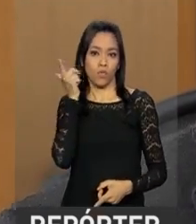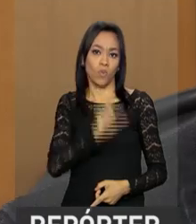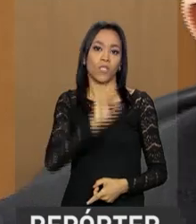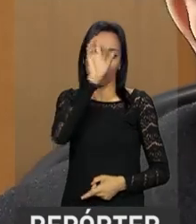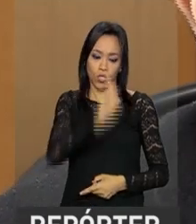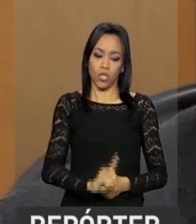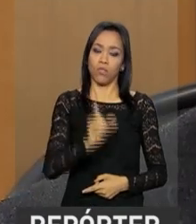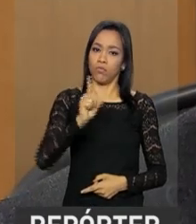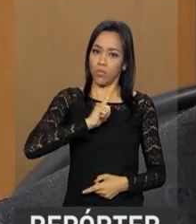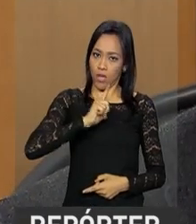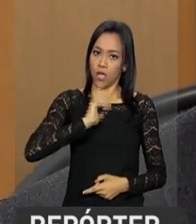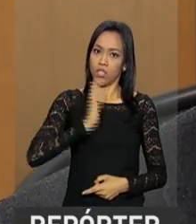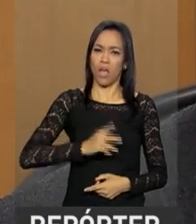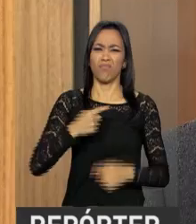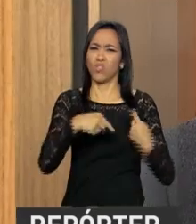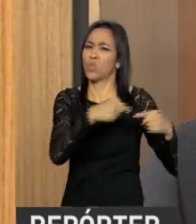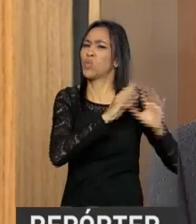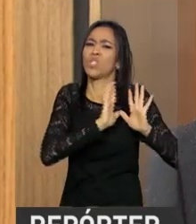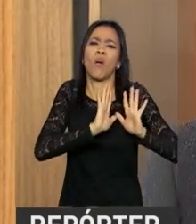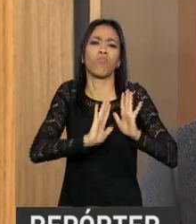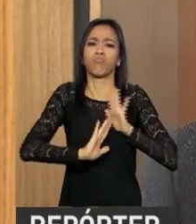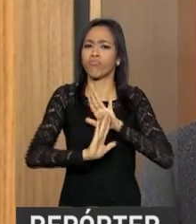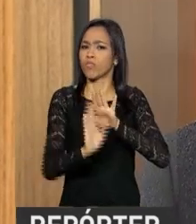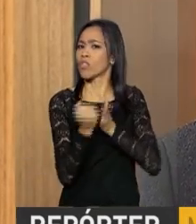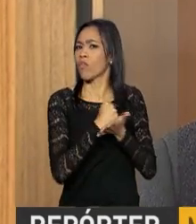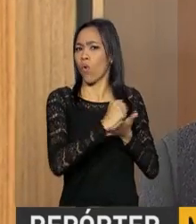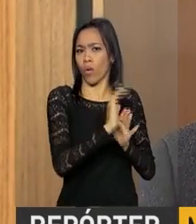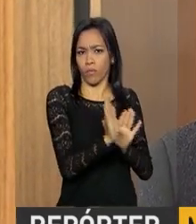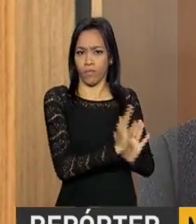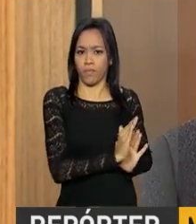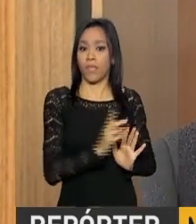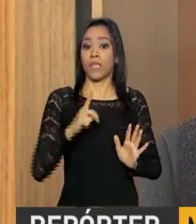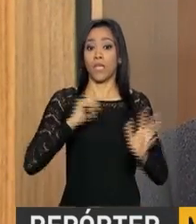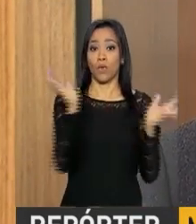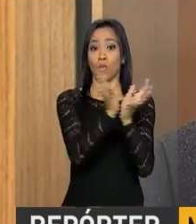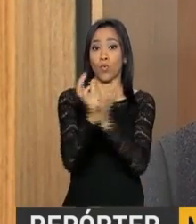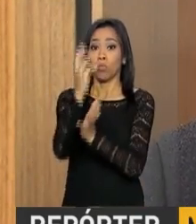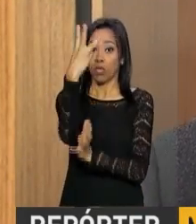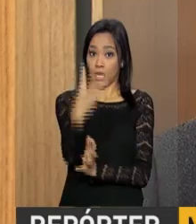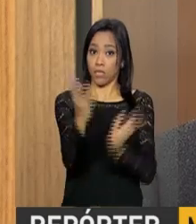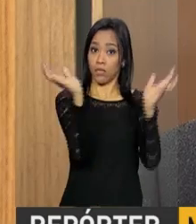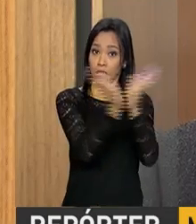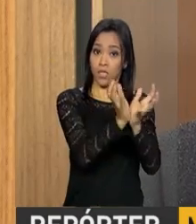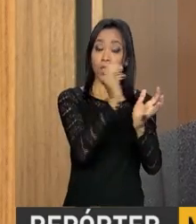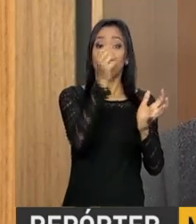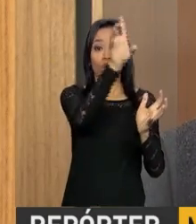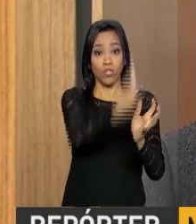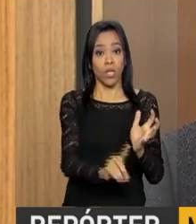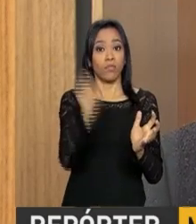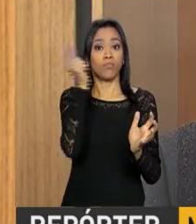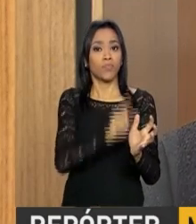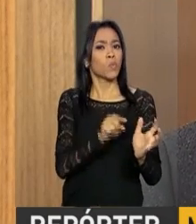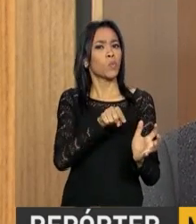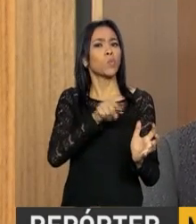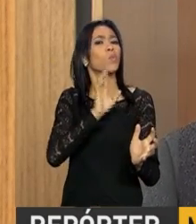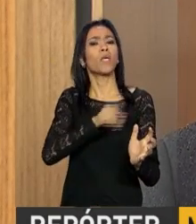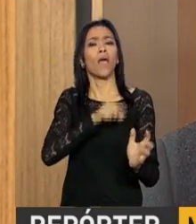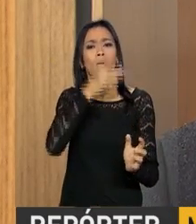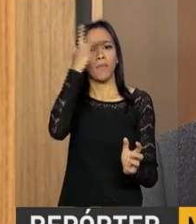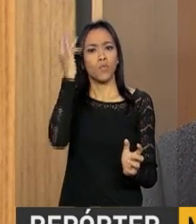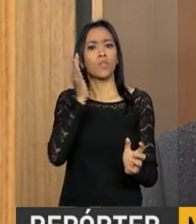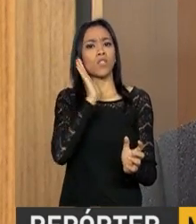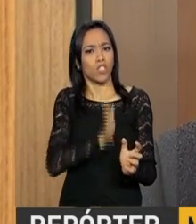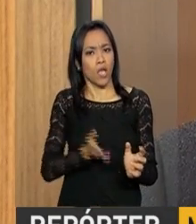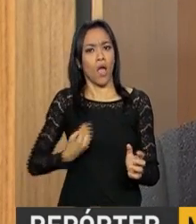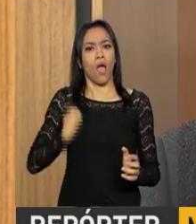adquirido não está em discussão. A gente divide a sociedade em três grupos. Um primeiro grupo é o direito adquirido. O que eu quero dizer com isso? Aquelas pessoas que já